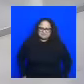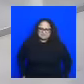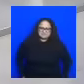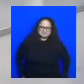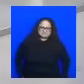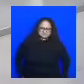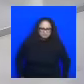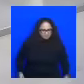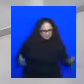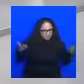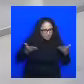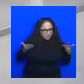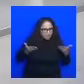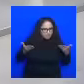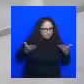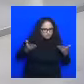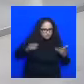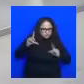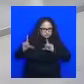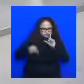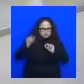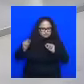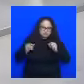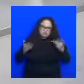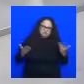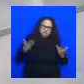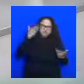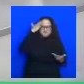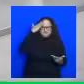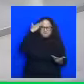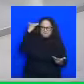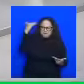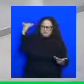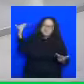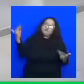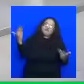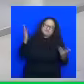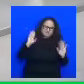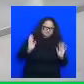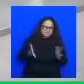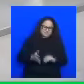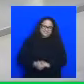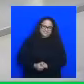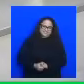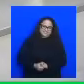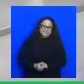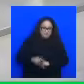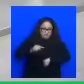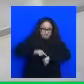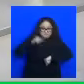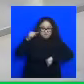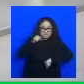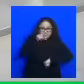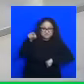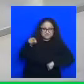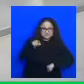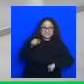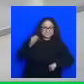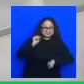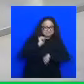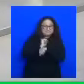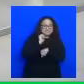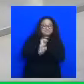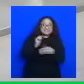Chegou a hora do próximo sorteio da noite, um clássico das loterias Caixa. Chegou o momento que todos estavam